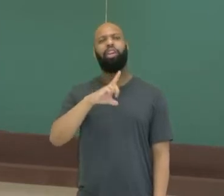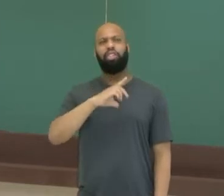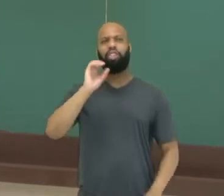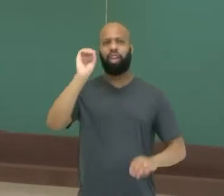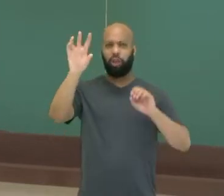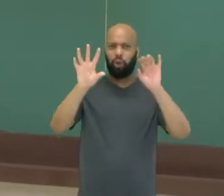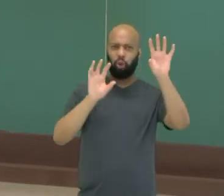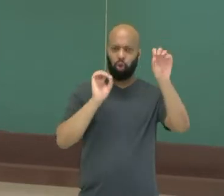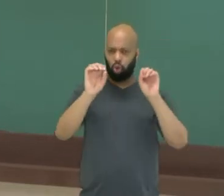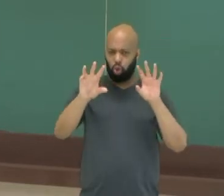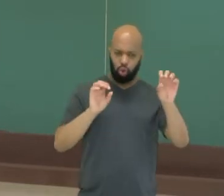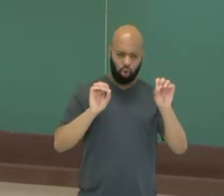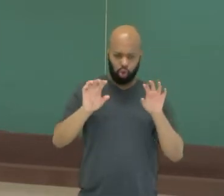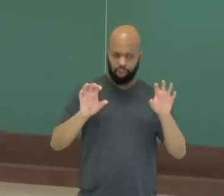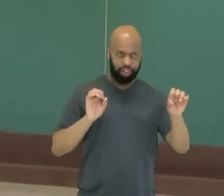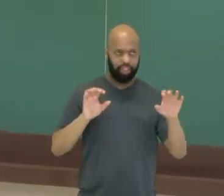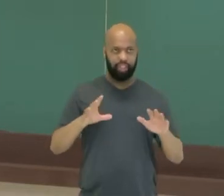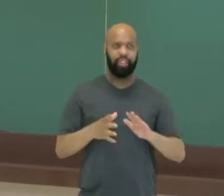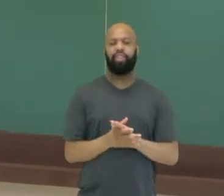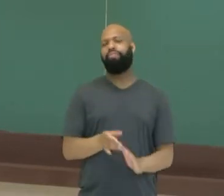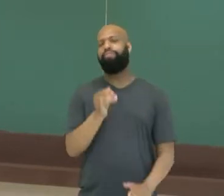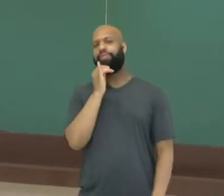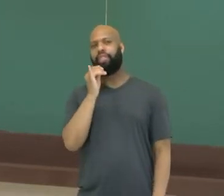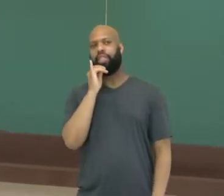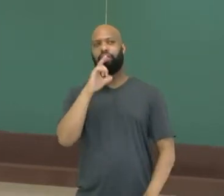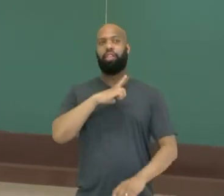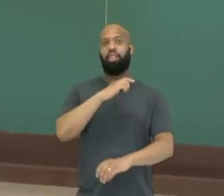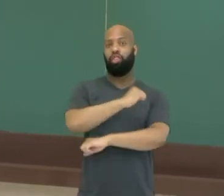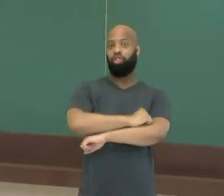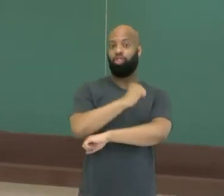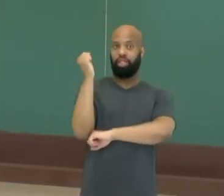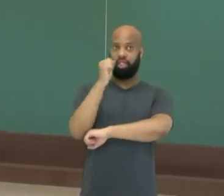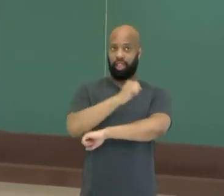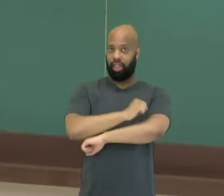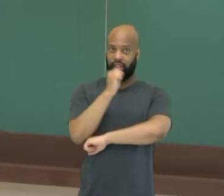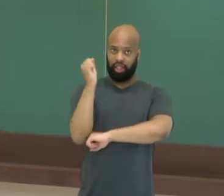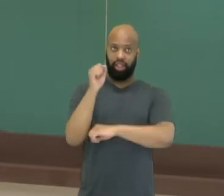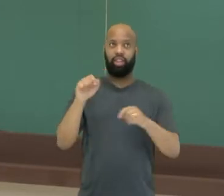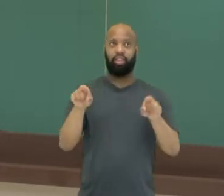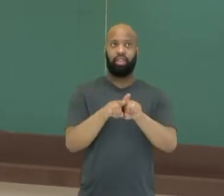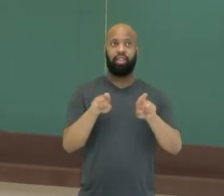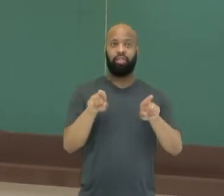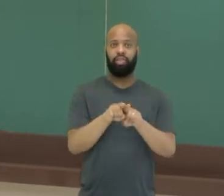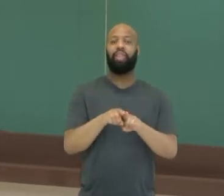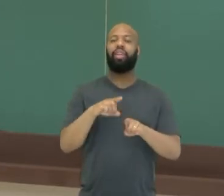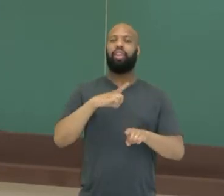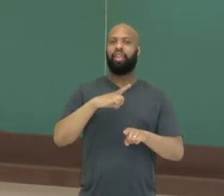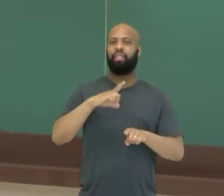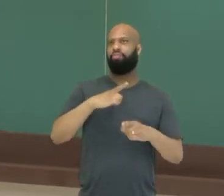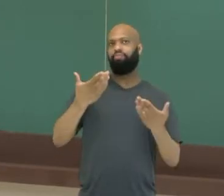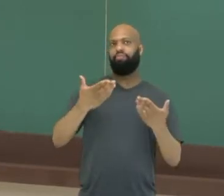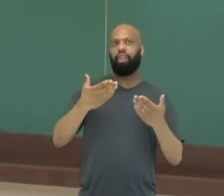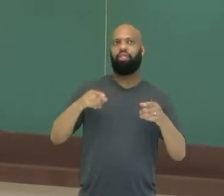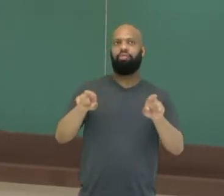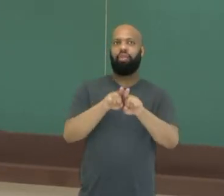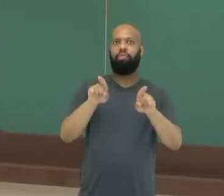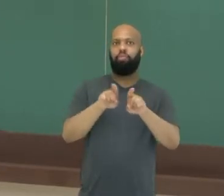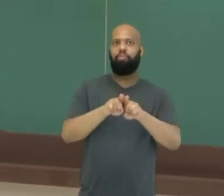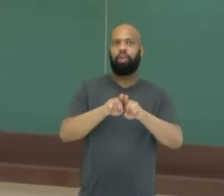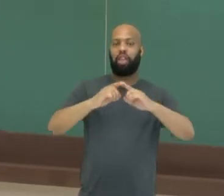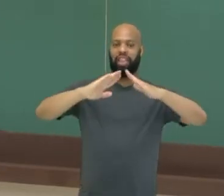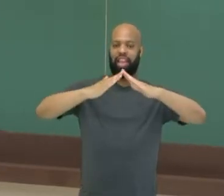colocam luzinhas na casa toda, na janela, no telhado, nas paredes, incluindo na árvore de